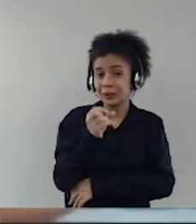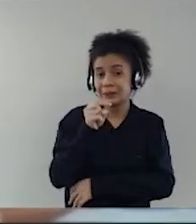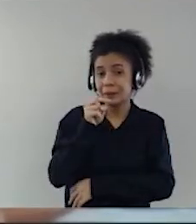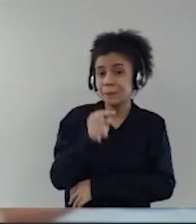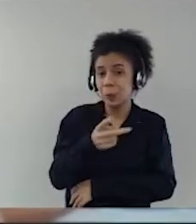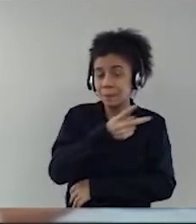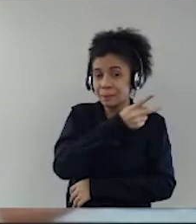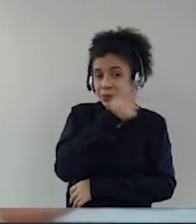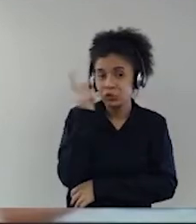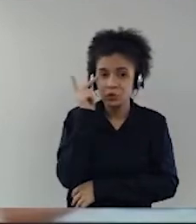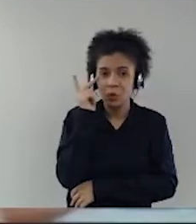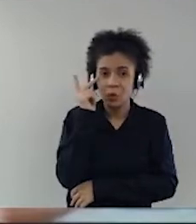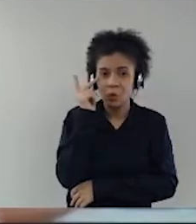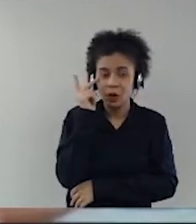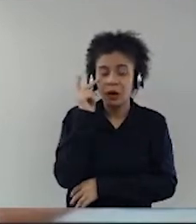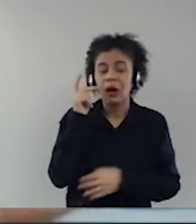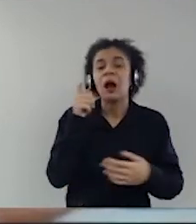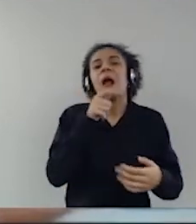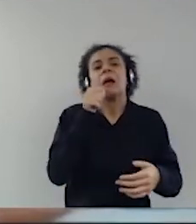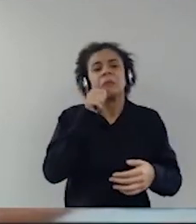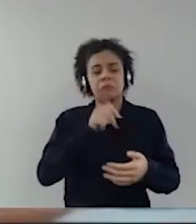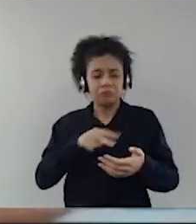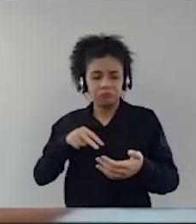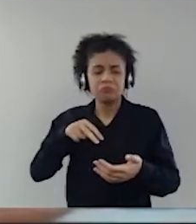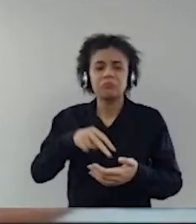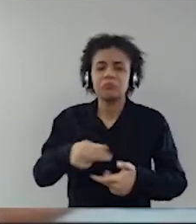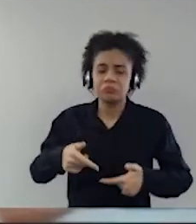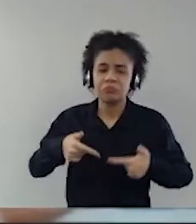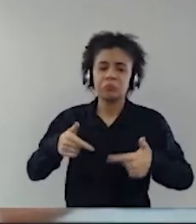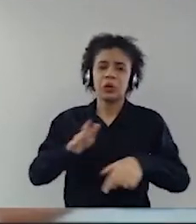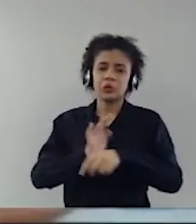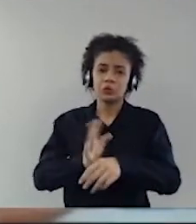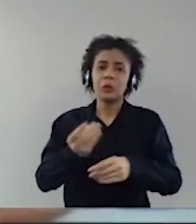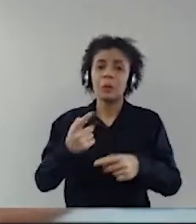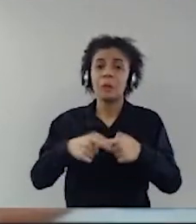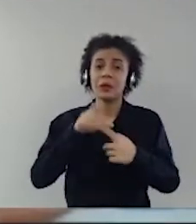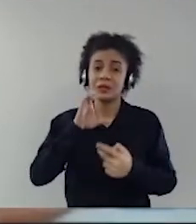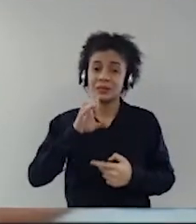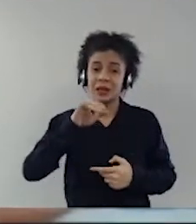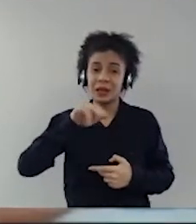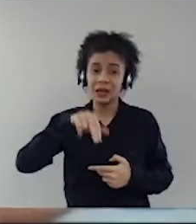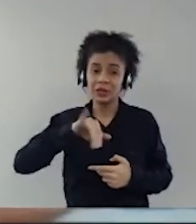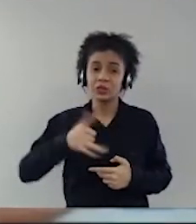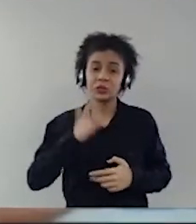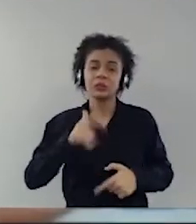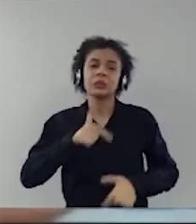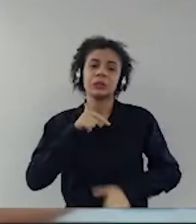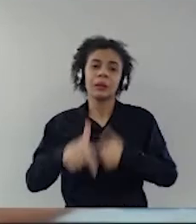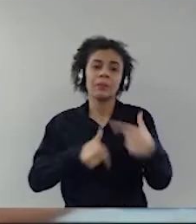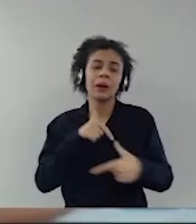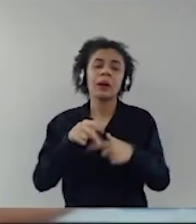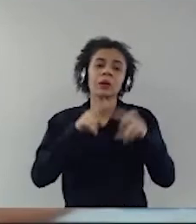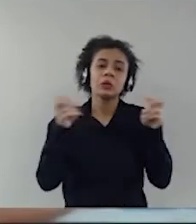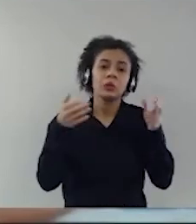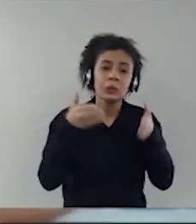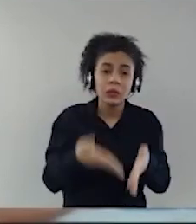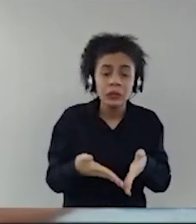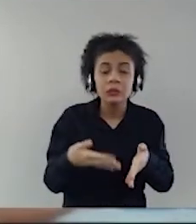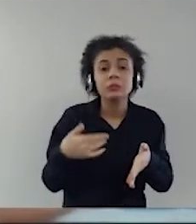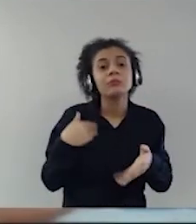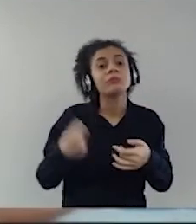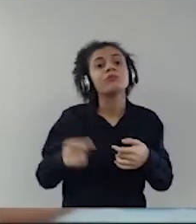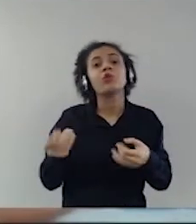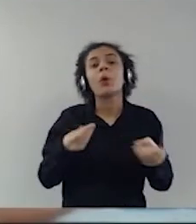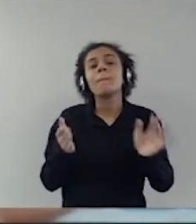e ela mesmo contribuiu muito, porque o CNJ já estava trabalhando nessa questão, mas a gente precisava